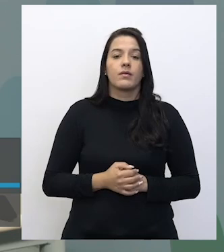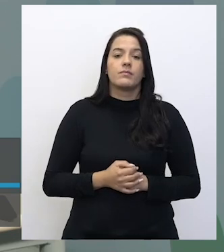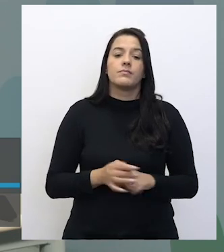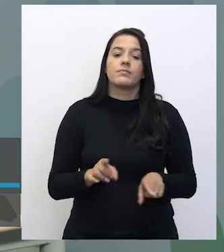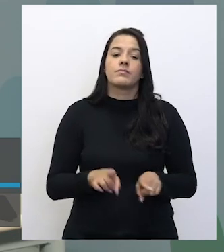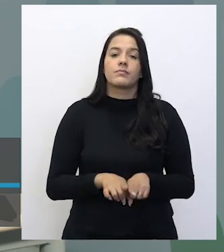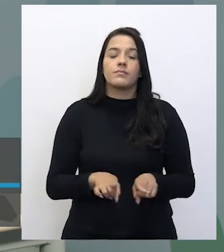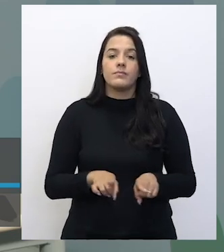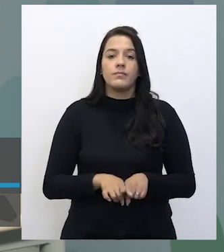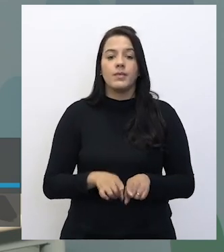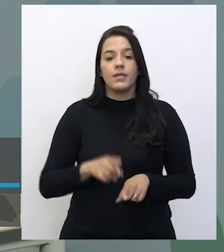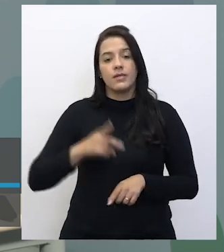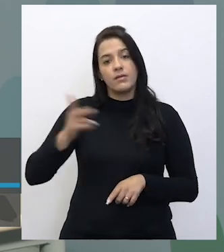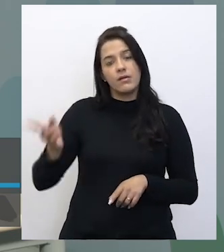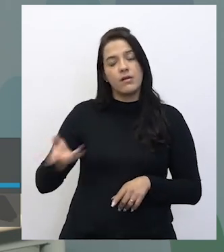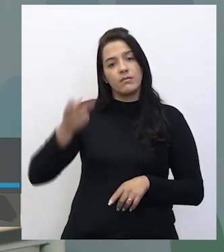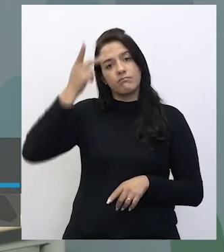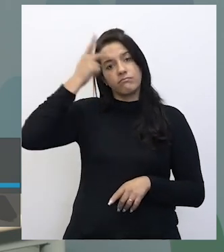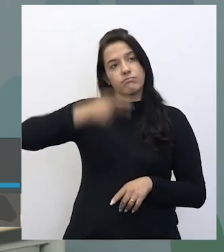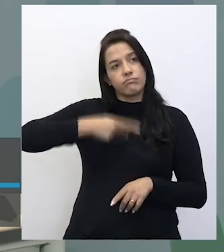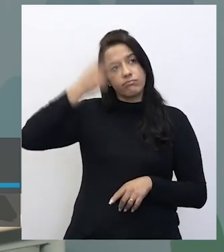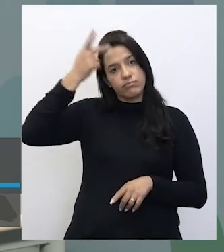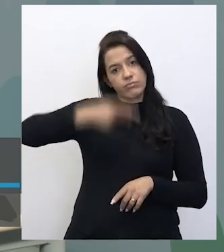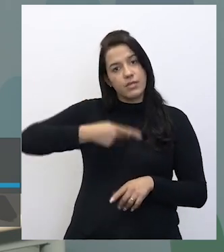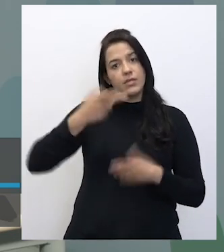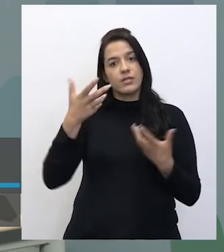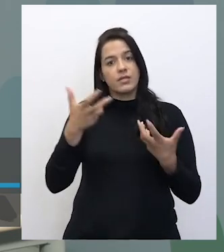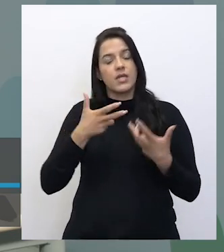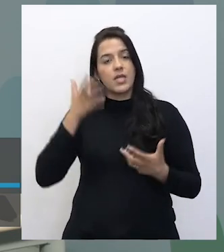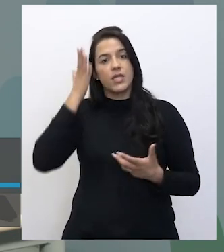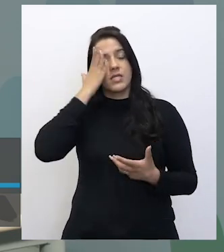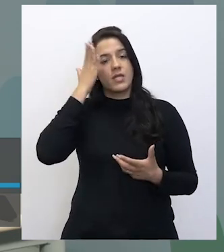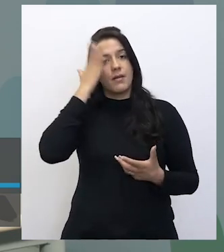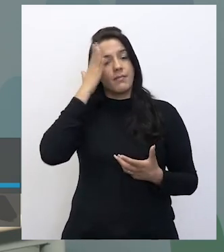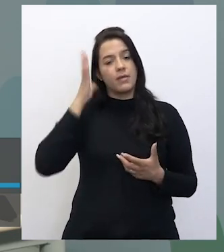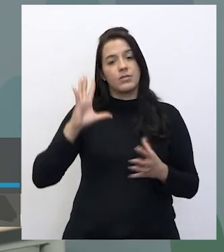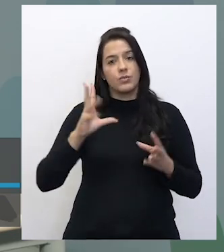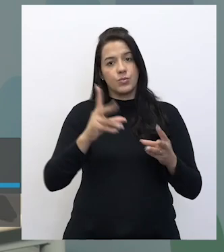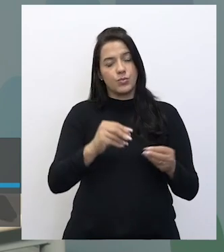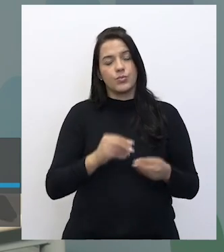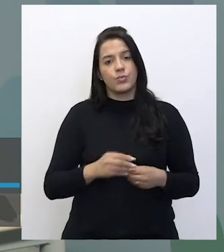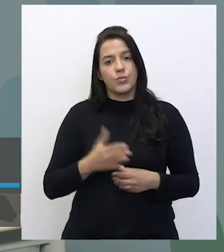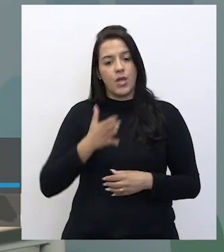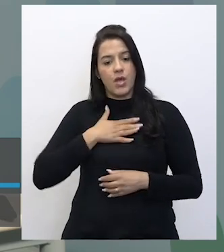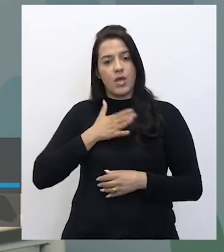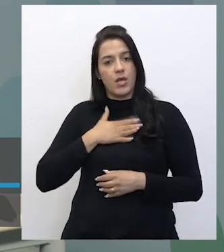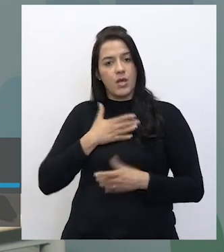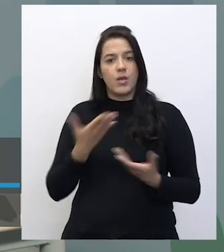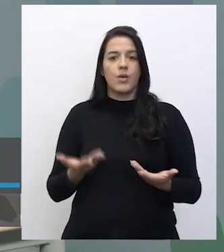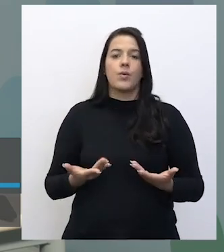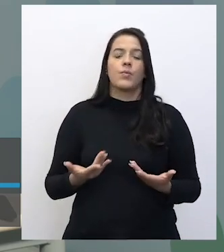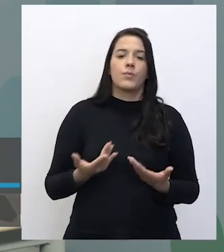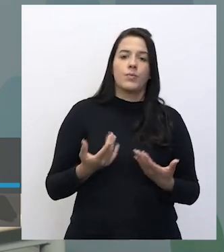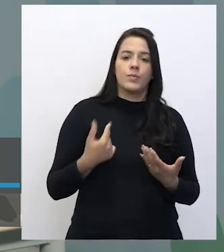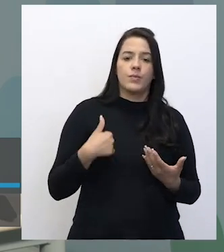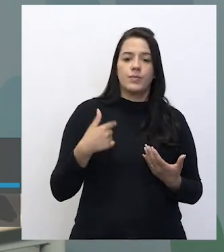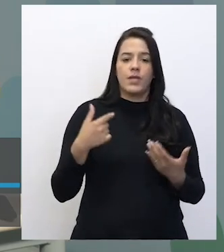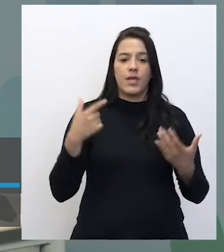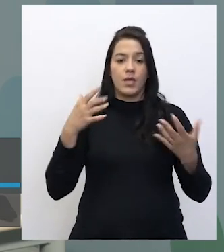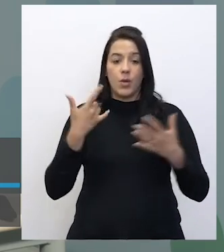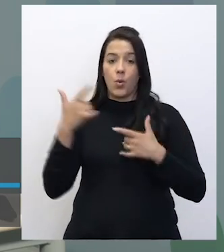a autonomia, o entendimento do pensar por si próprio, né? Não se